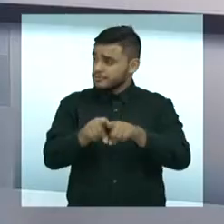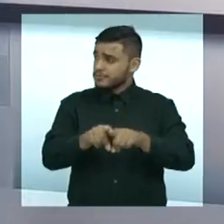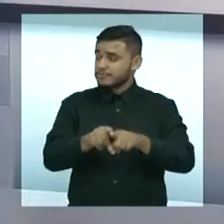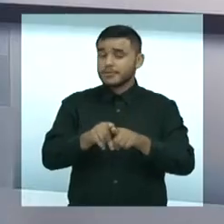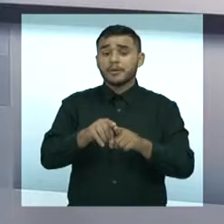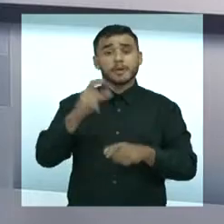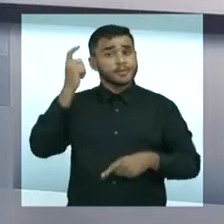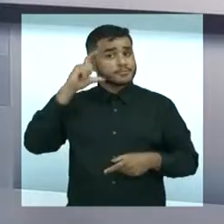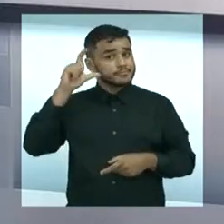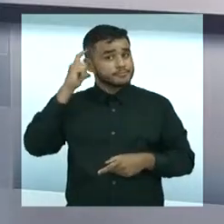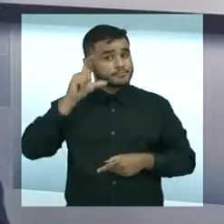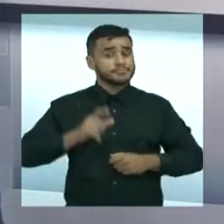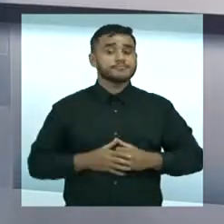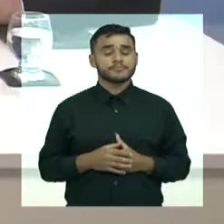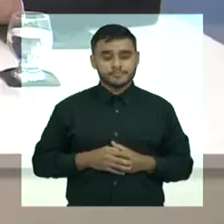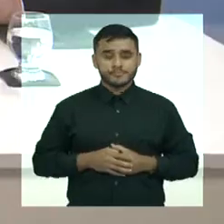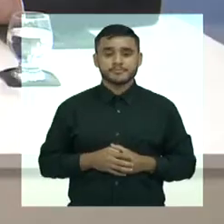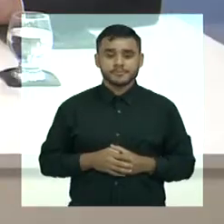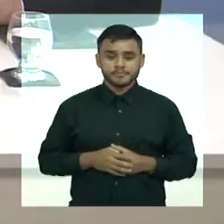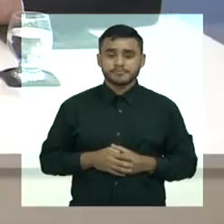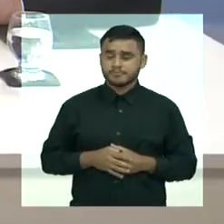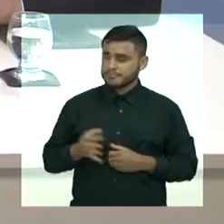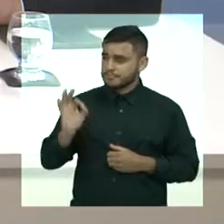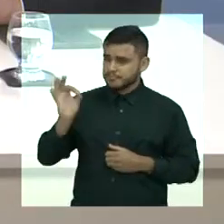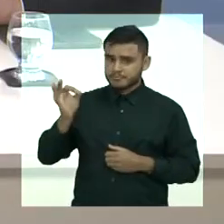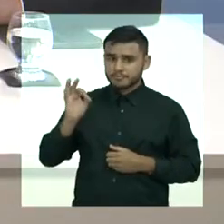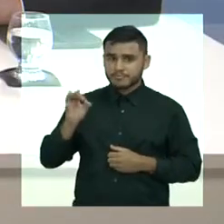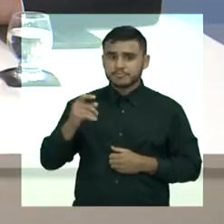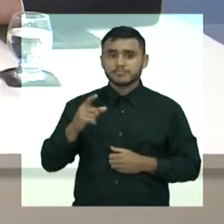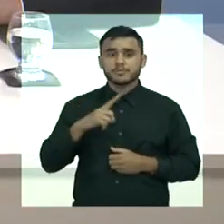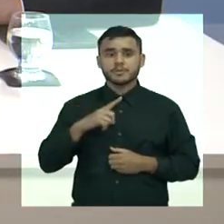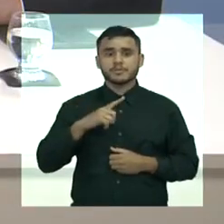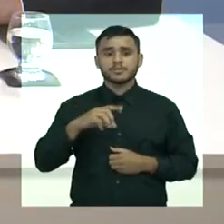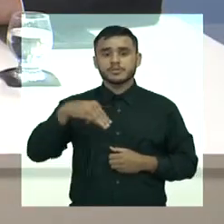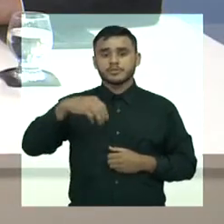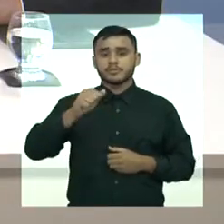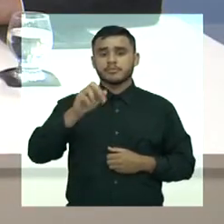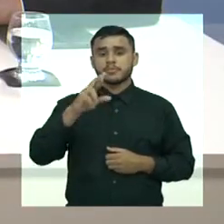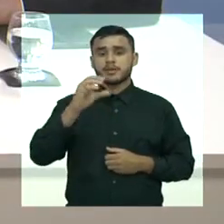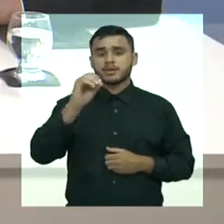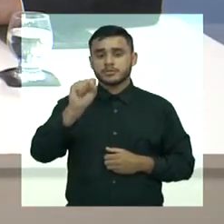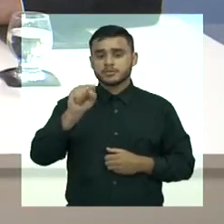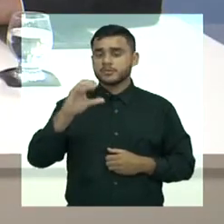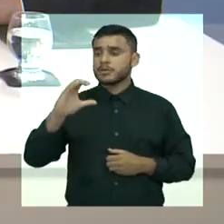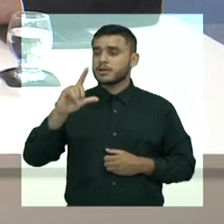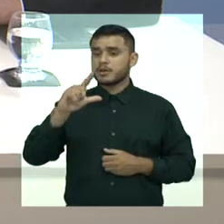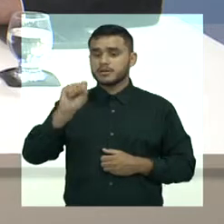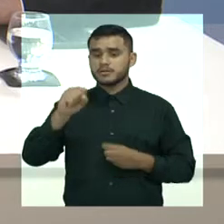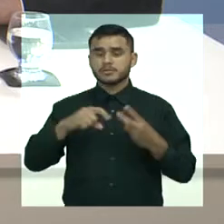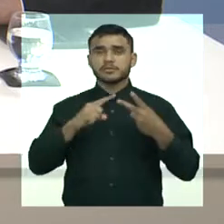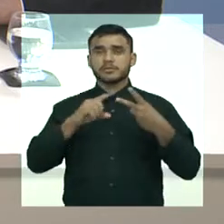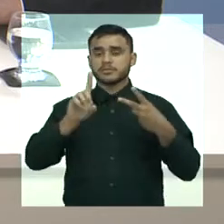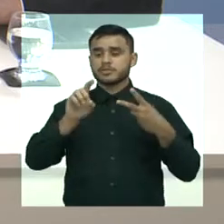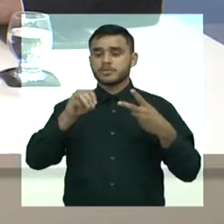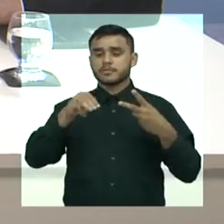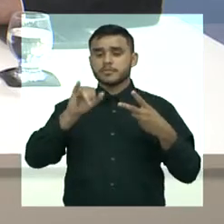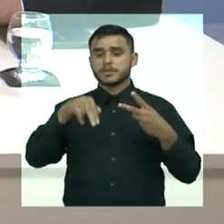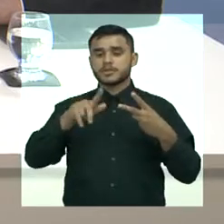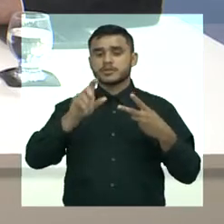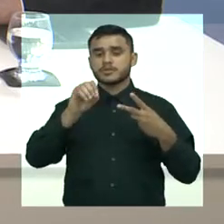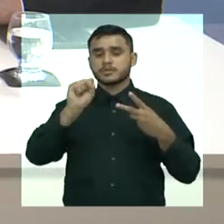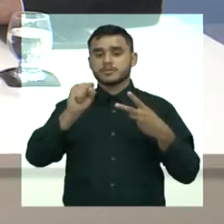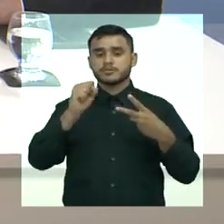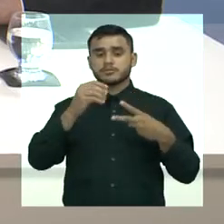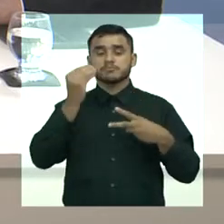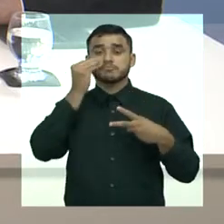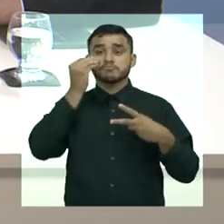Ex-presidentes da Assembleia Legislativa, Marcos Carles, Domingos Filho, todos eles postularam